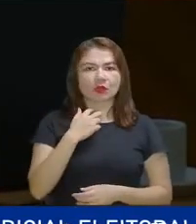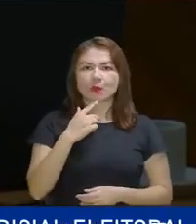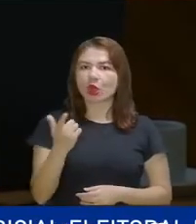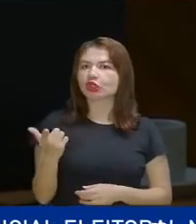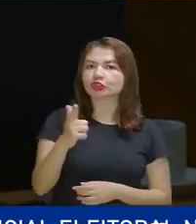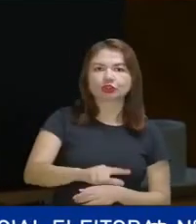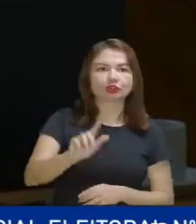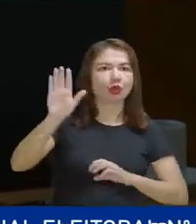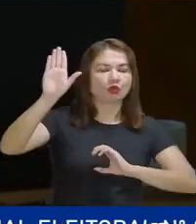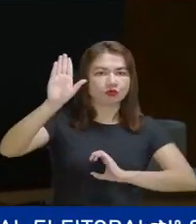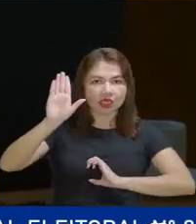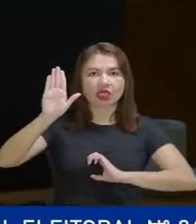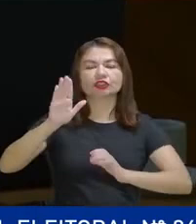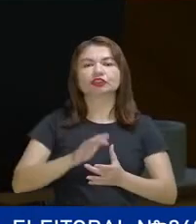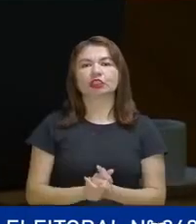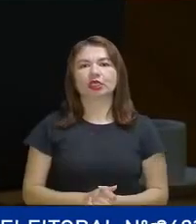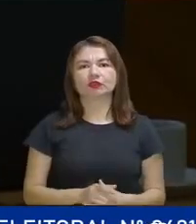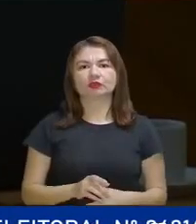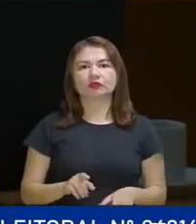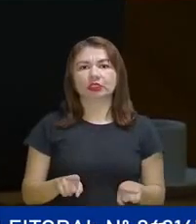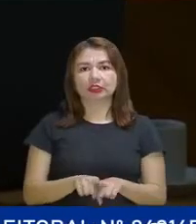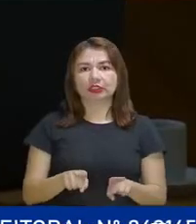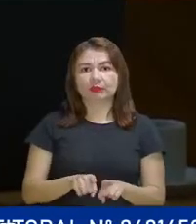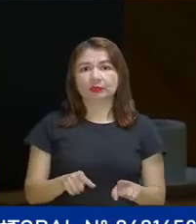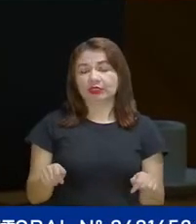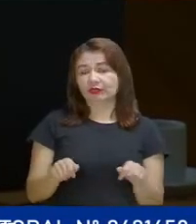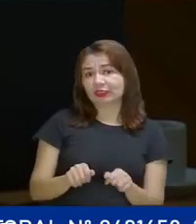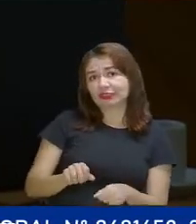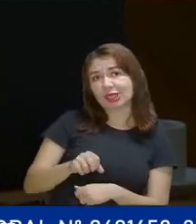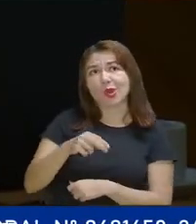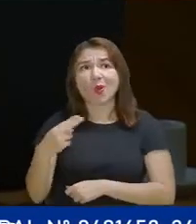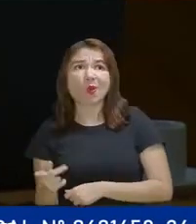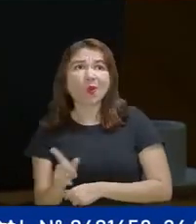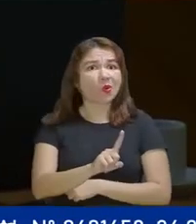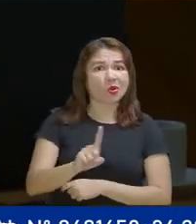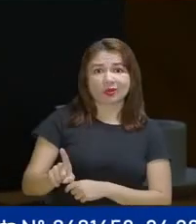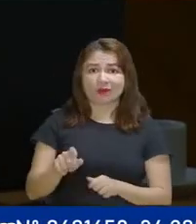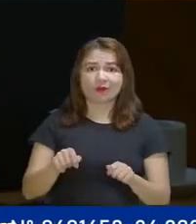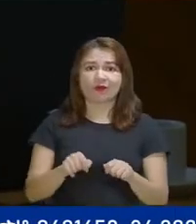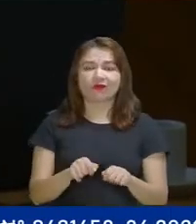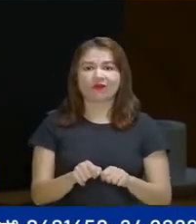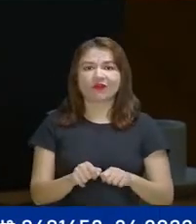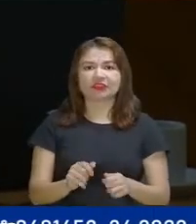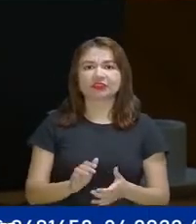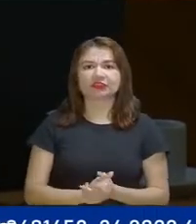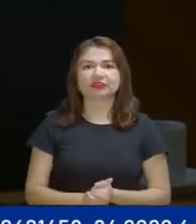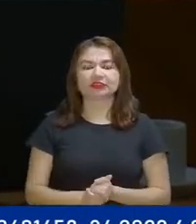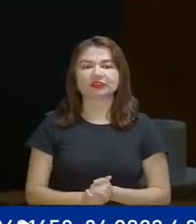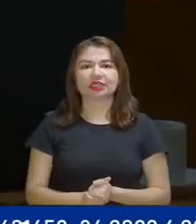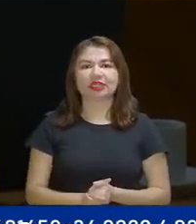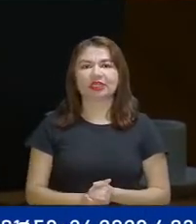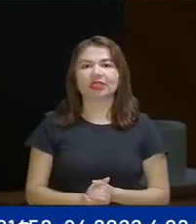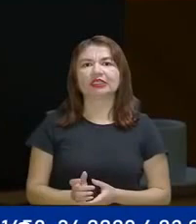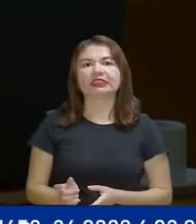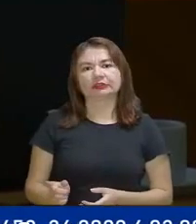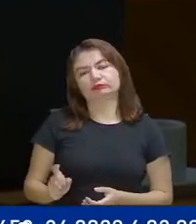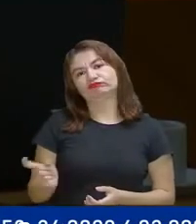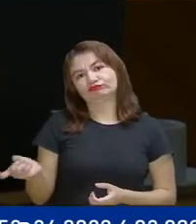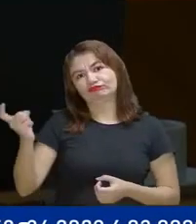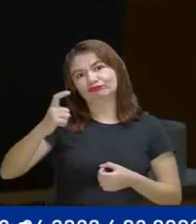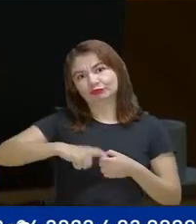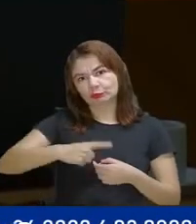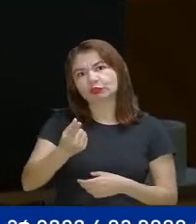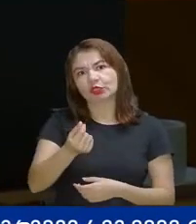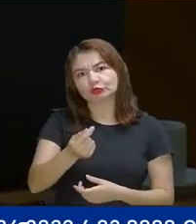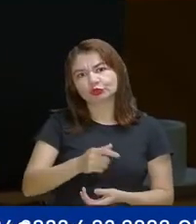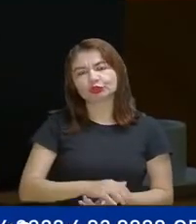ação civil pública os defeitos correspondem à obrigação de fazer ou não fazer, além de eventual indenização. Por isso,